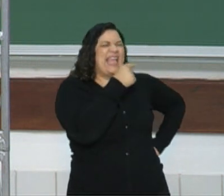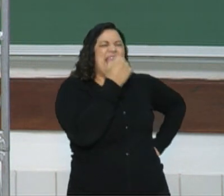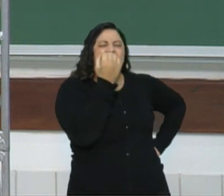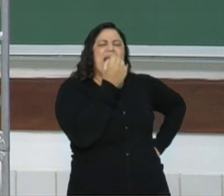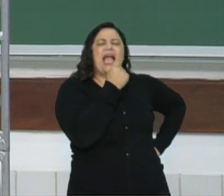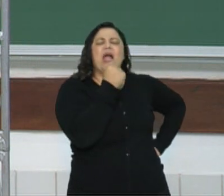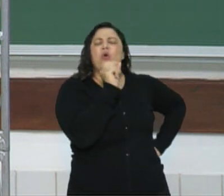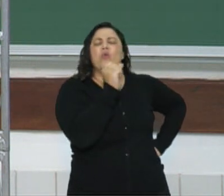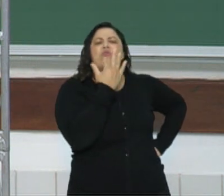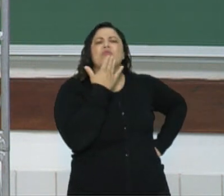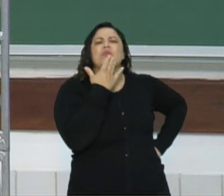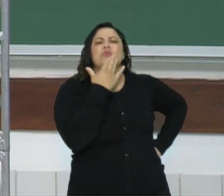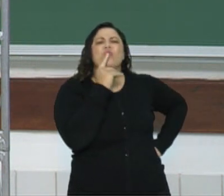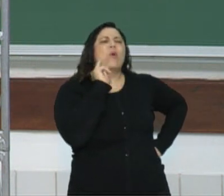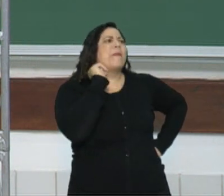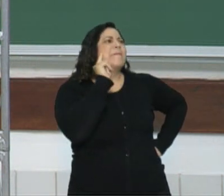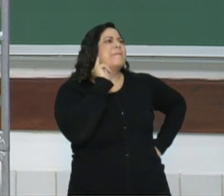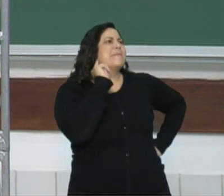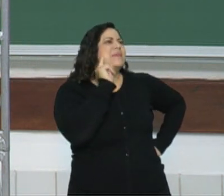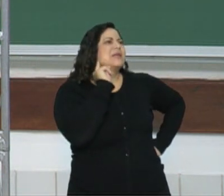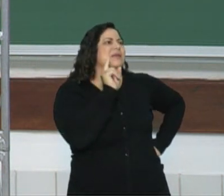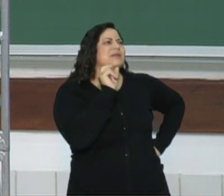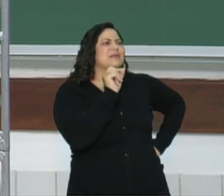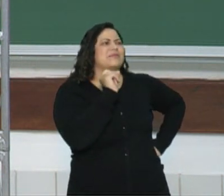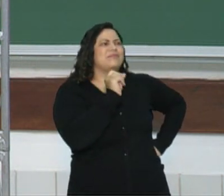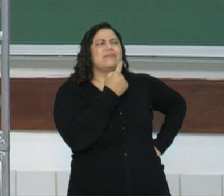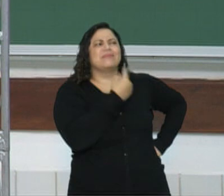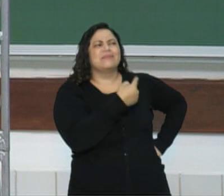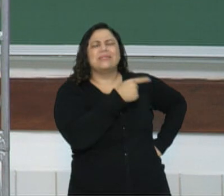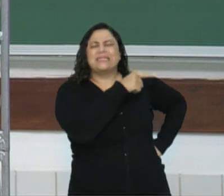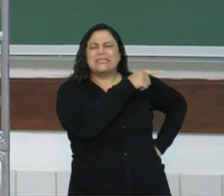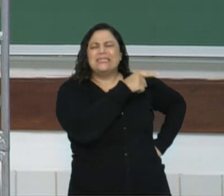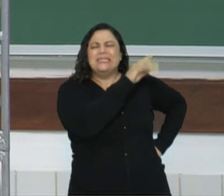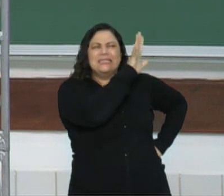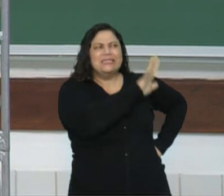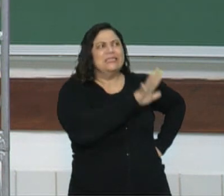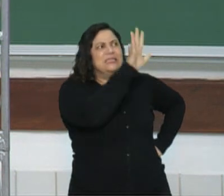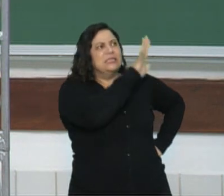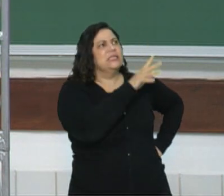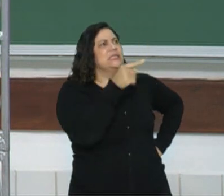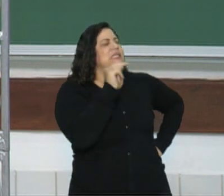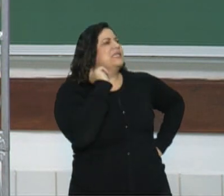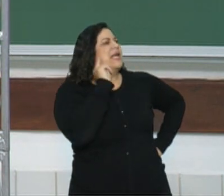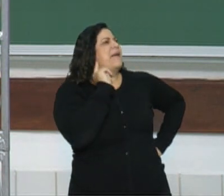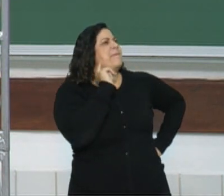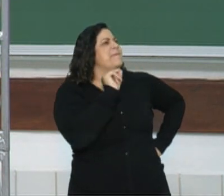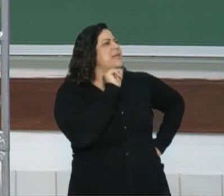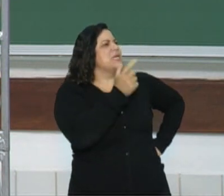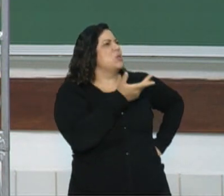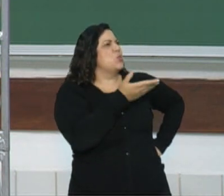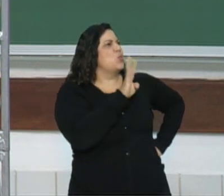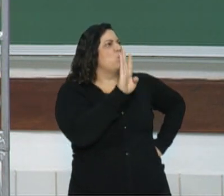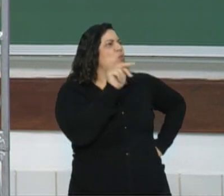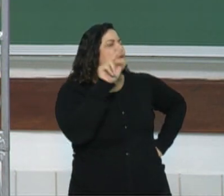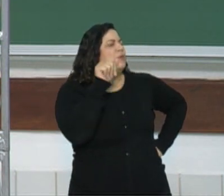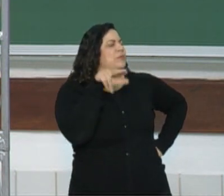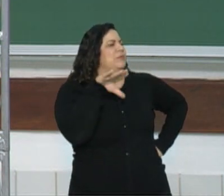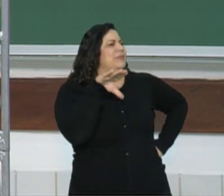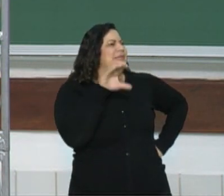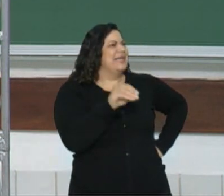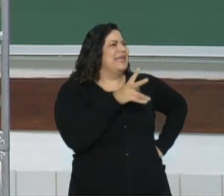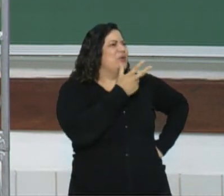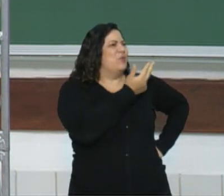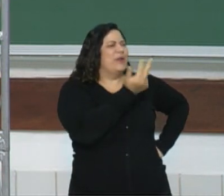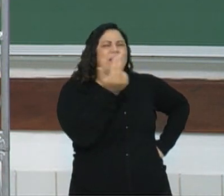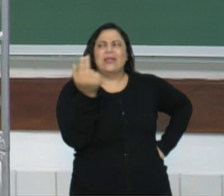é branca? O que faz essa parede ser branca? E será que o branco que eu vejo é o mesmo